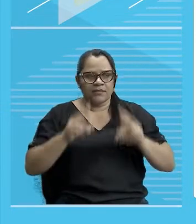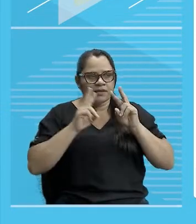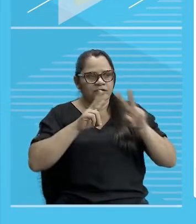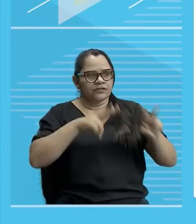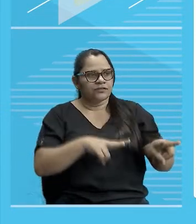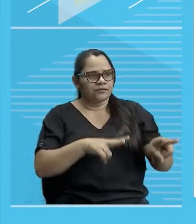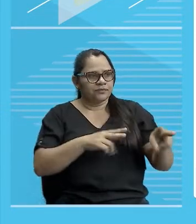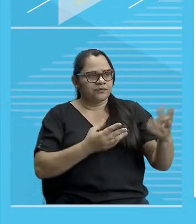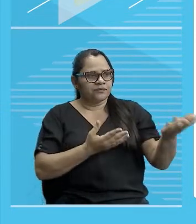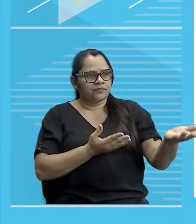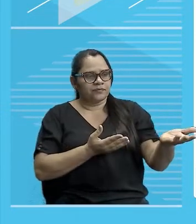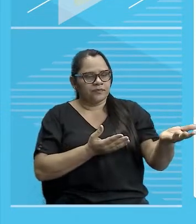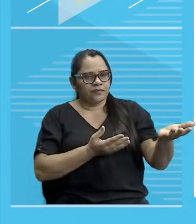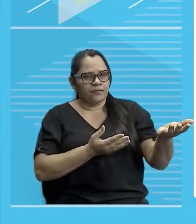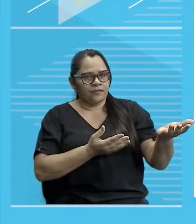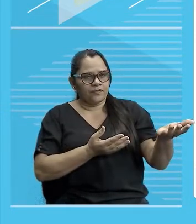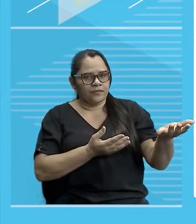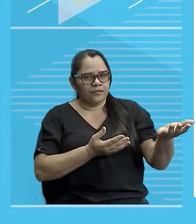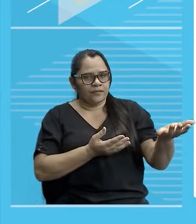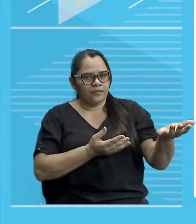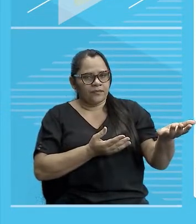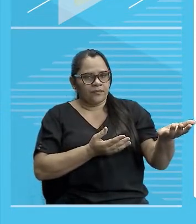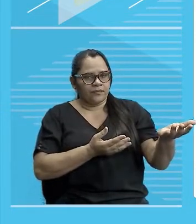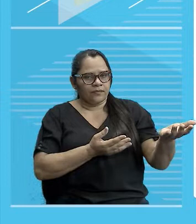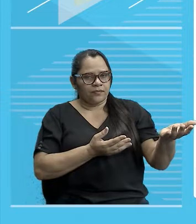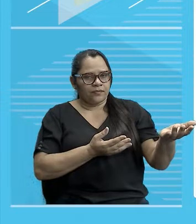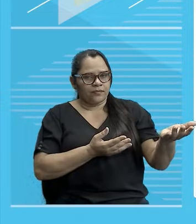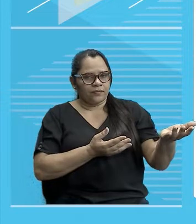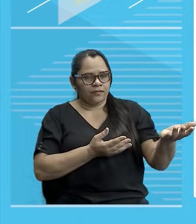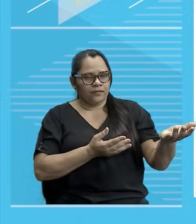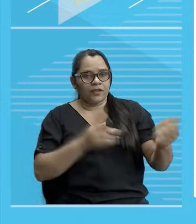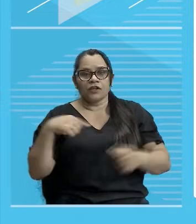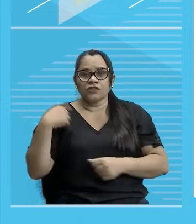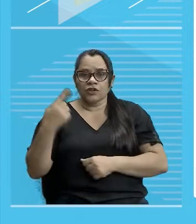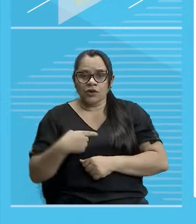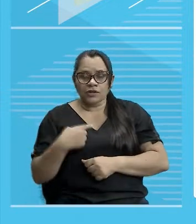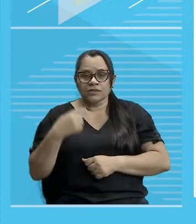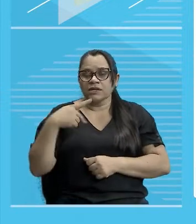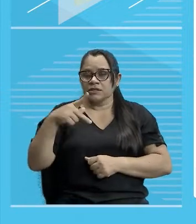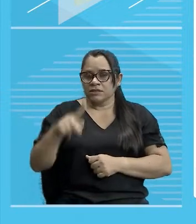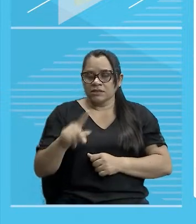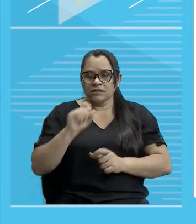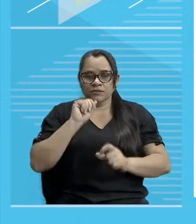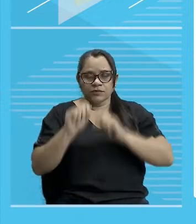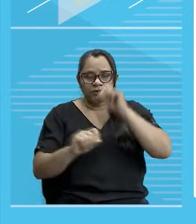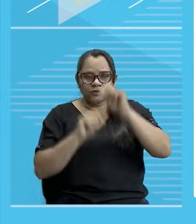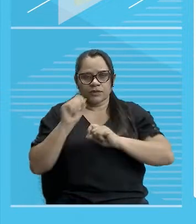Deu para entender nós estamos aí